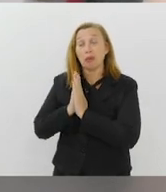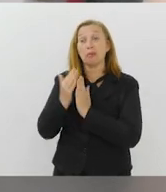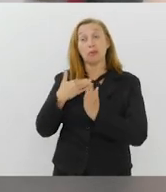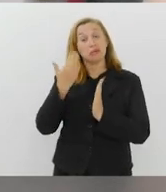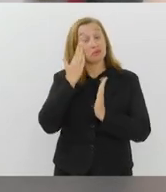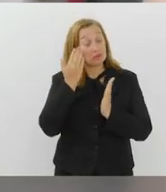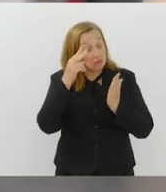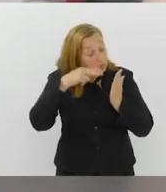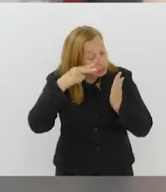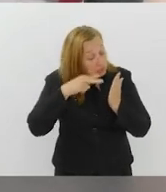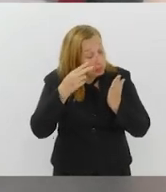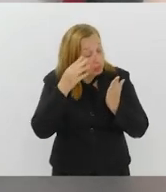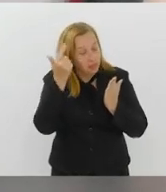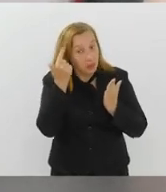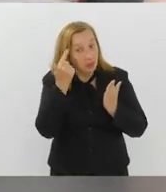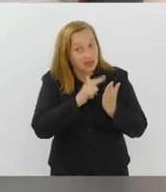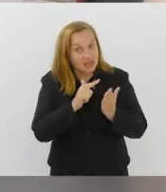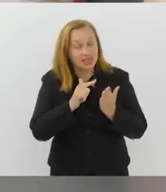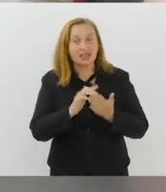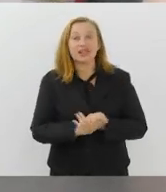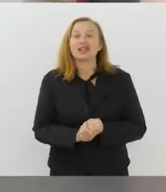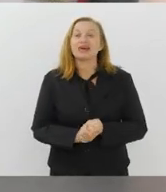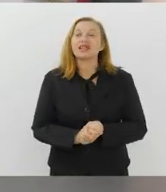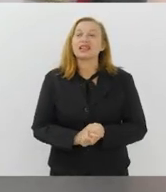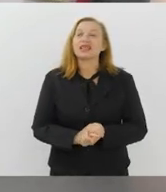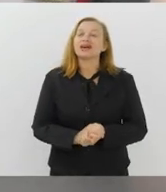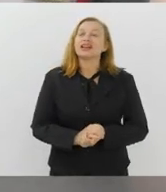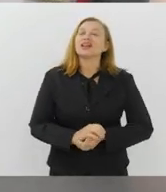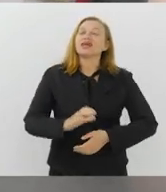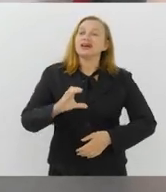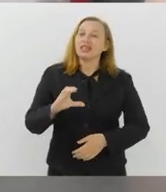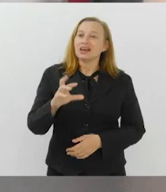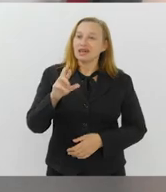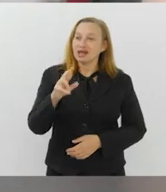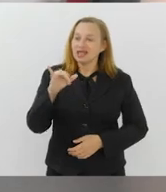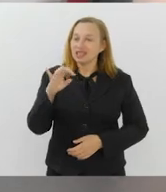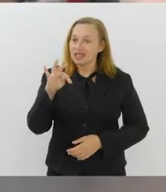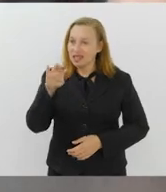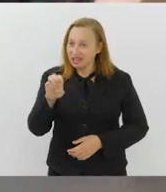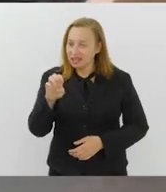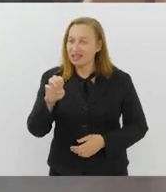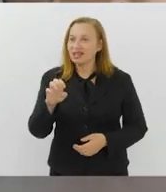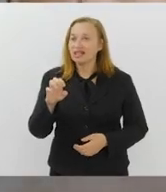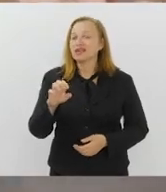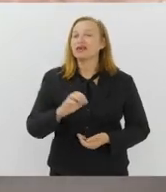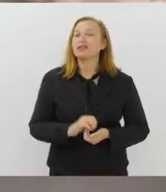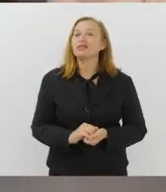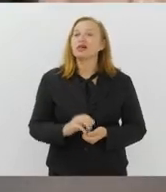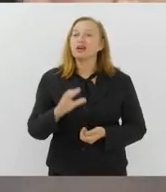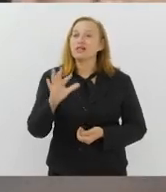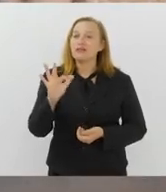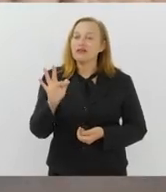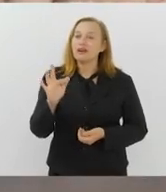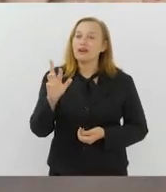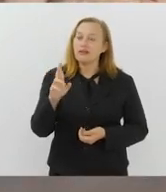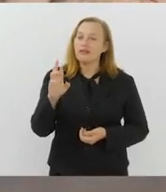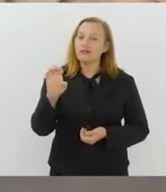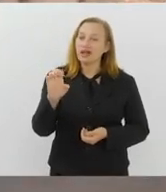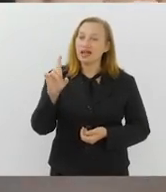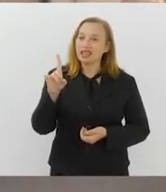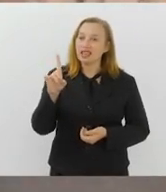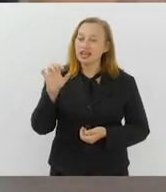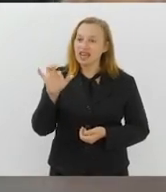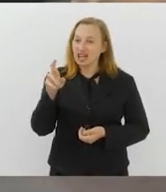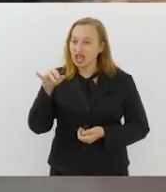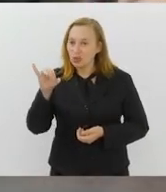A Cristiane Gomes, mãe atípica, obrigado pela presença. Frederico Borges, da Abrange, meu xará.